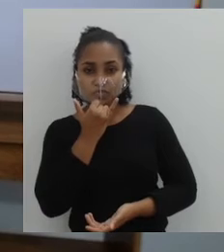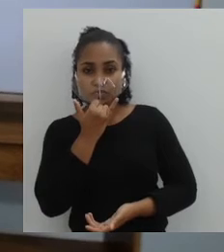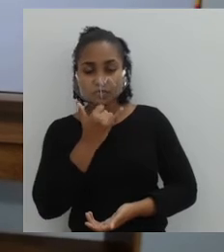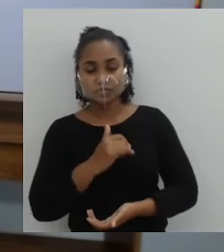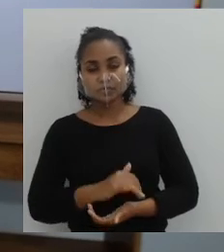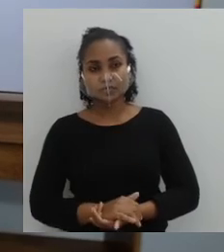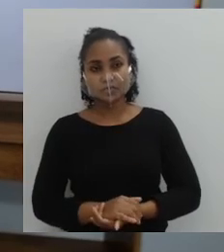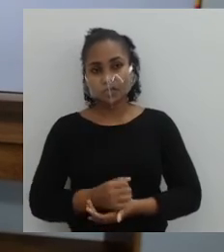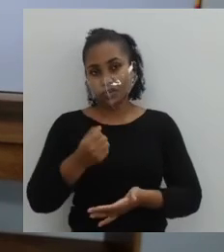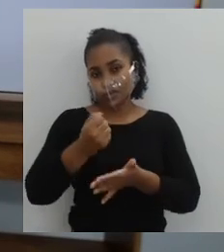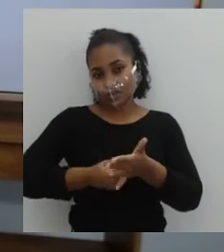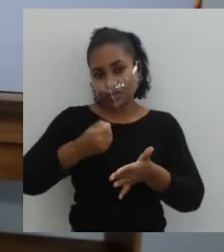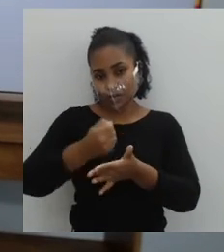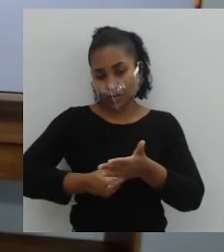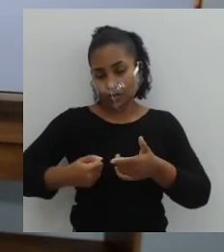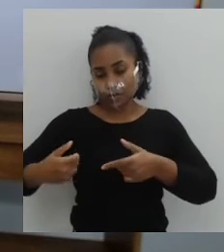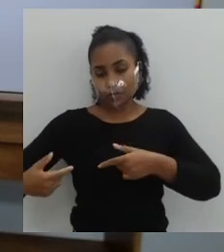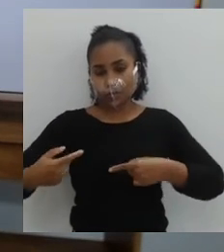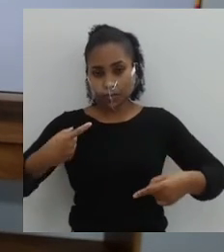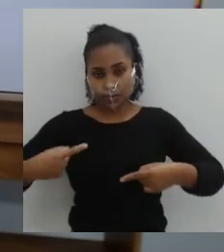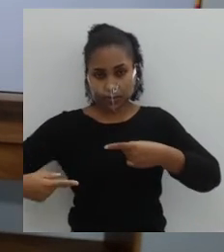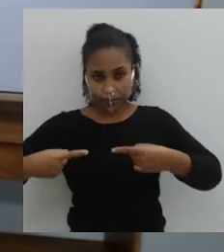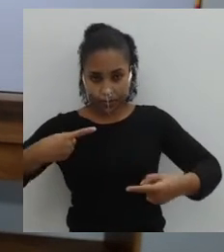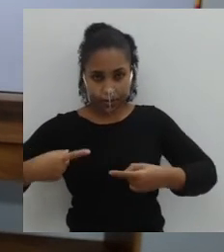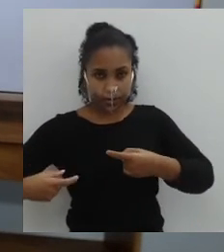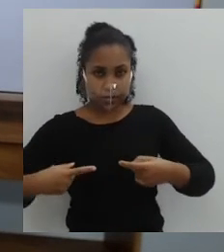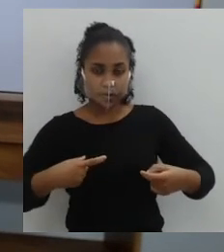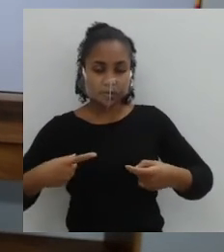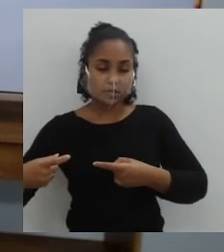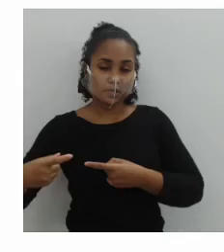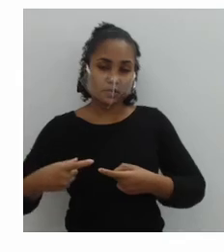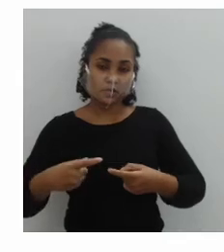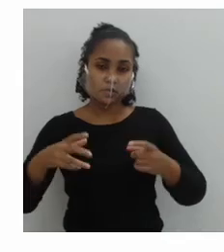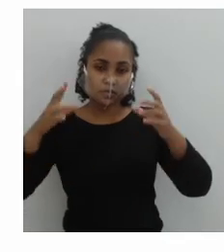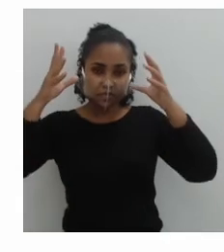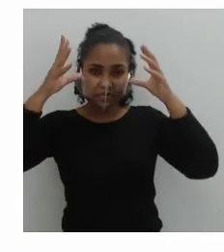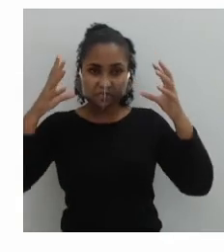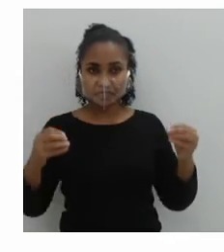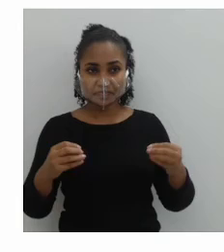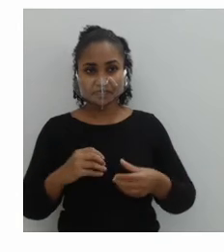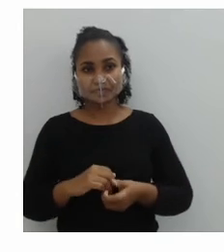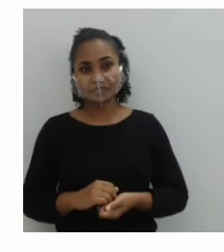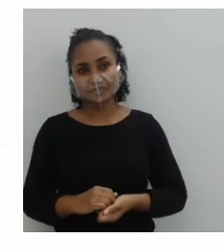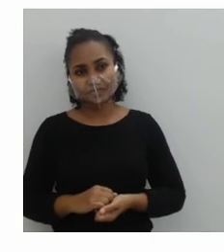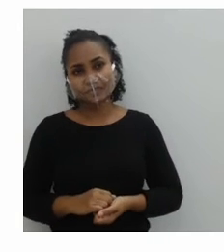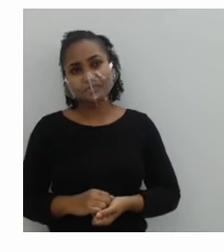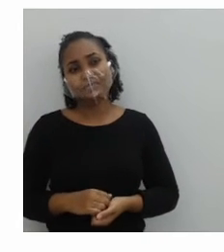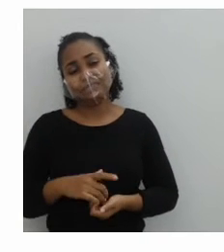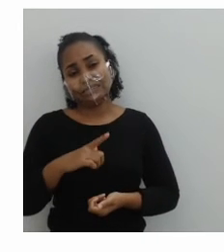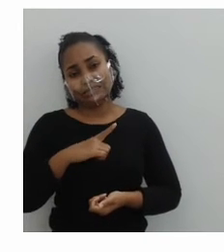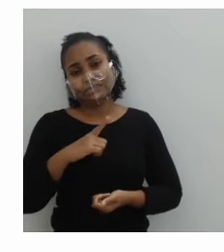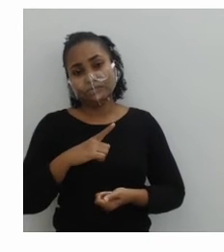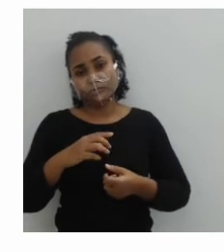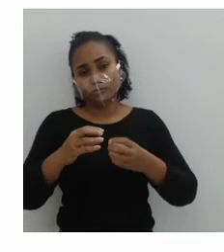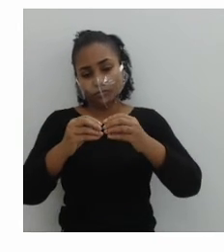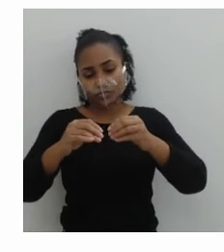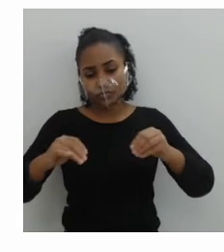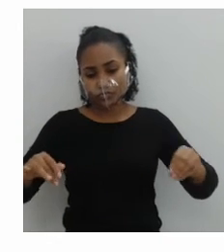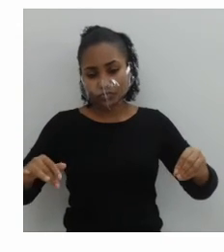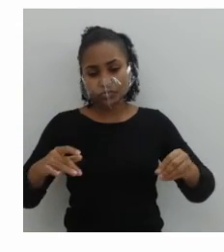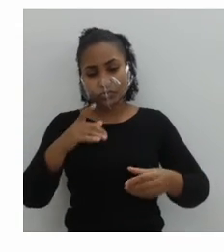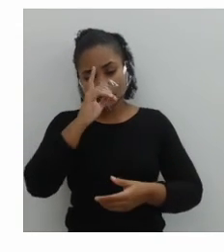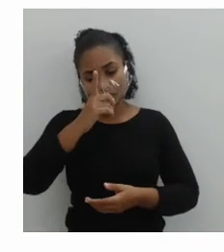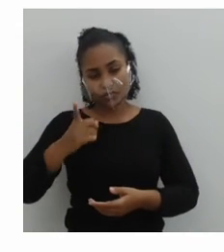A luta contra os holandeses. A intolerância, né? Os holandeses tinham as terras dos senhores de engenho enviadas,